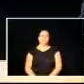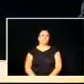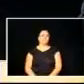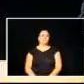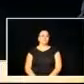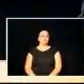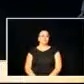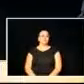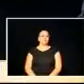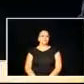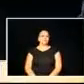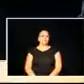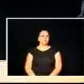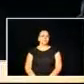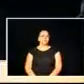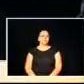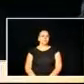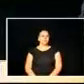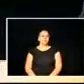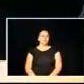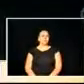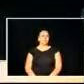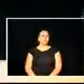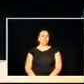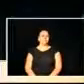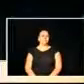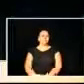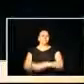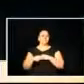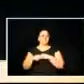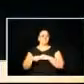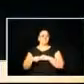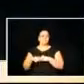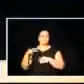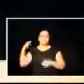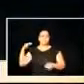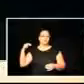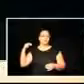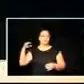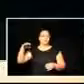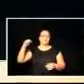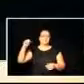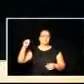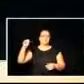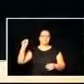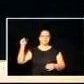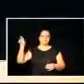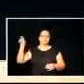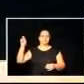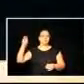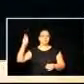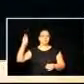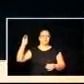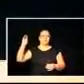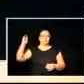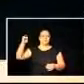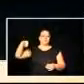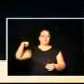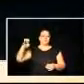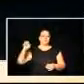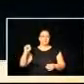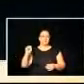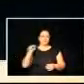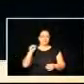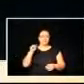nobre colega Douglas Carboni pelo trabalho que ele fez. Eu sou presidente da Comissão de Servidores Públicos e